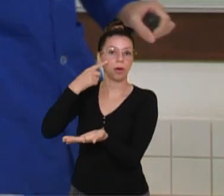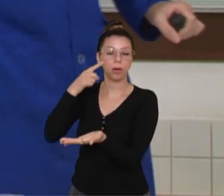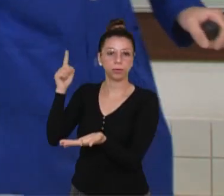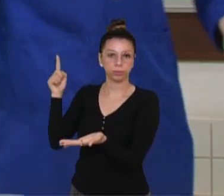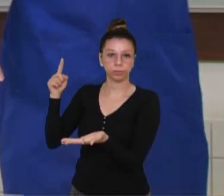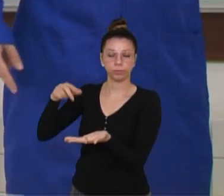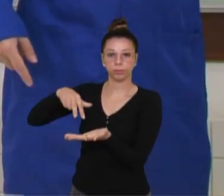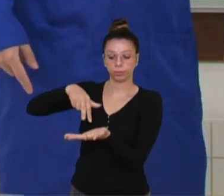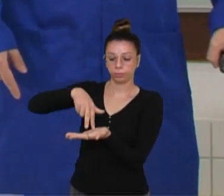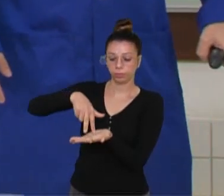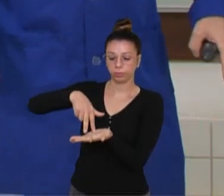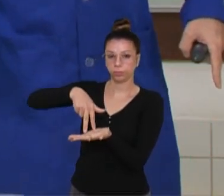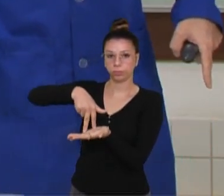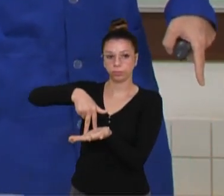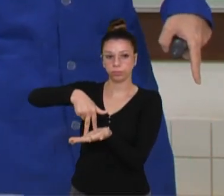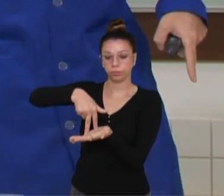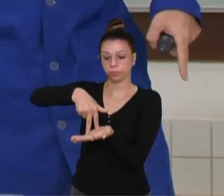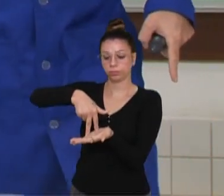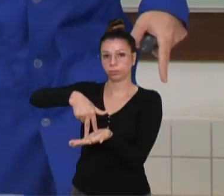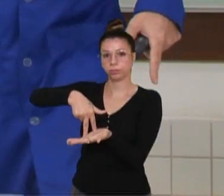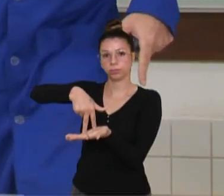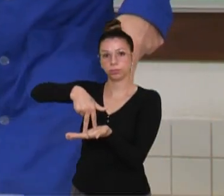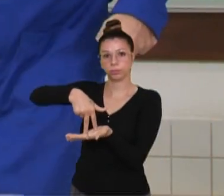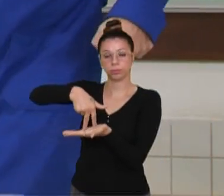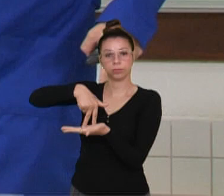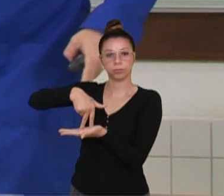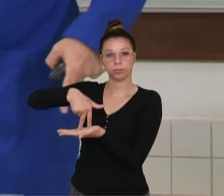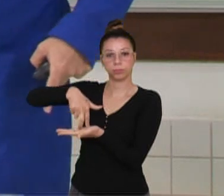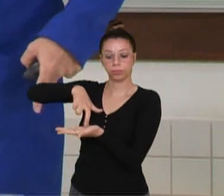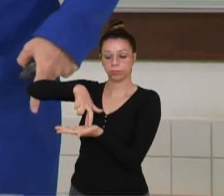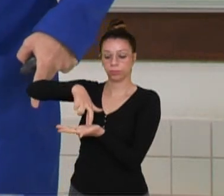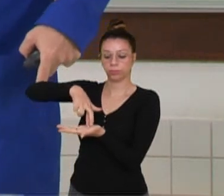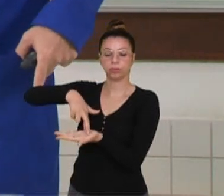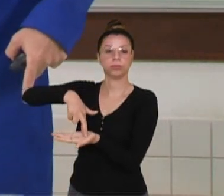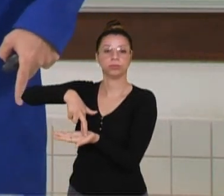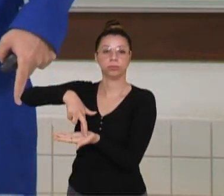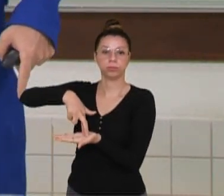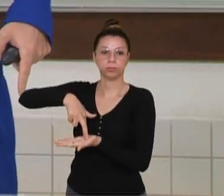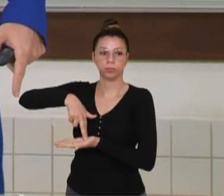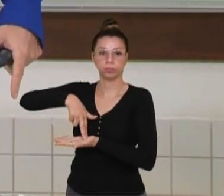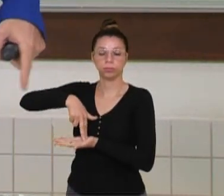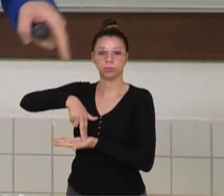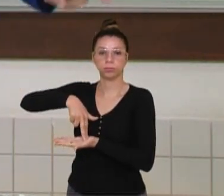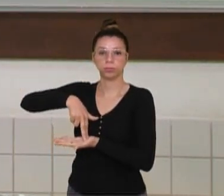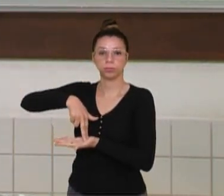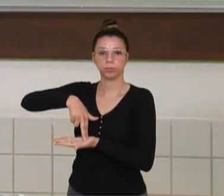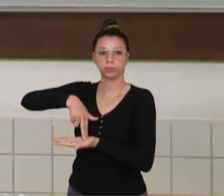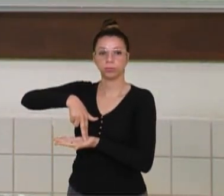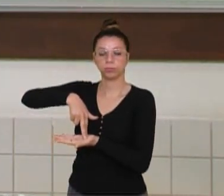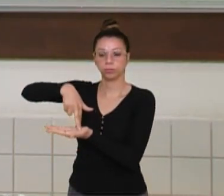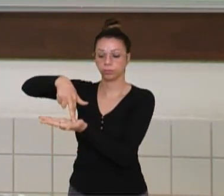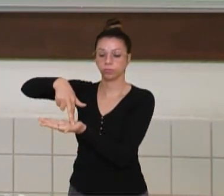Você vai lá e cruza a perna esquerda à frente da direita. Aí o passo 2.